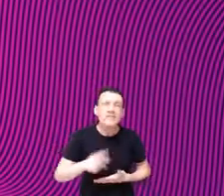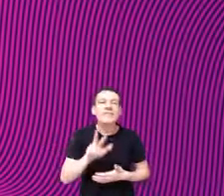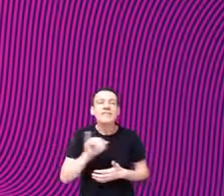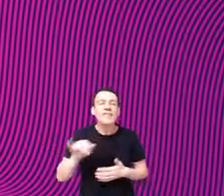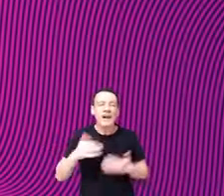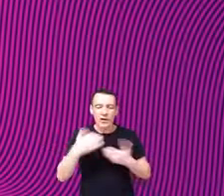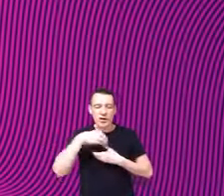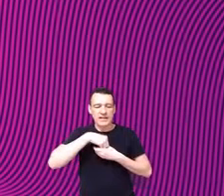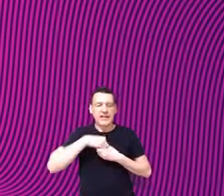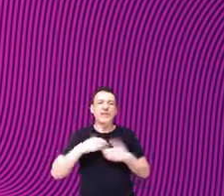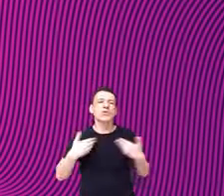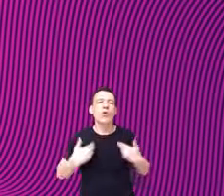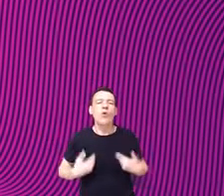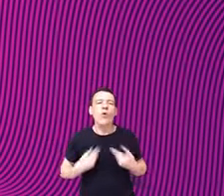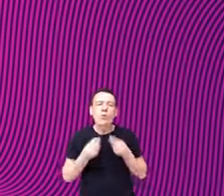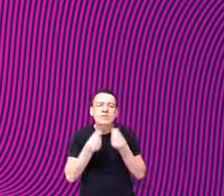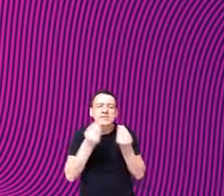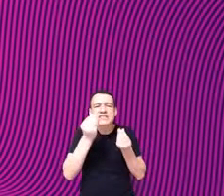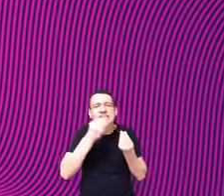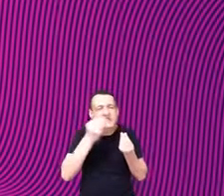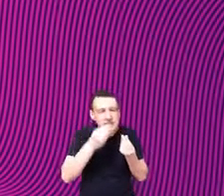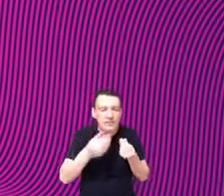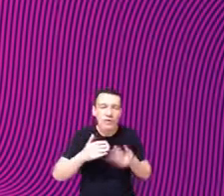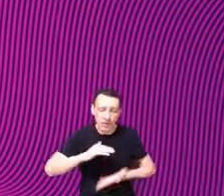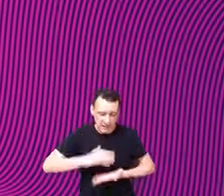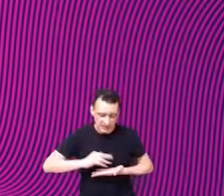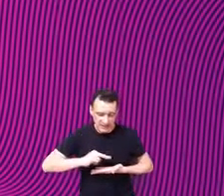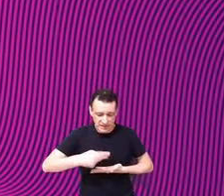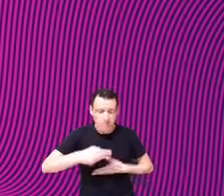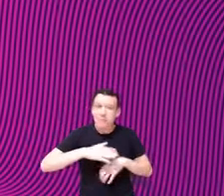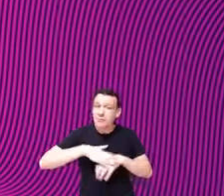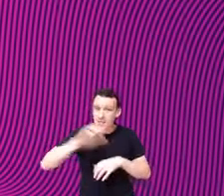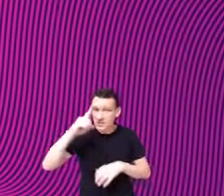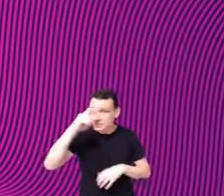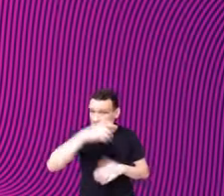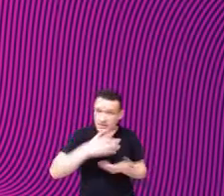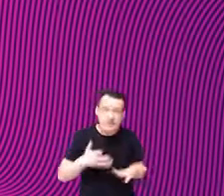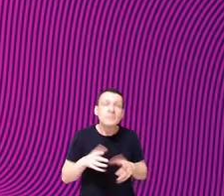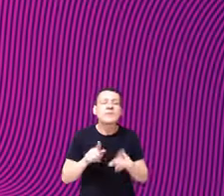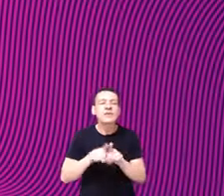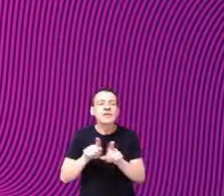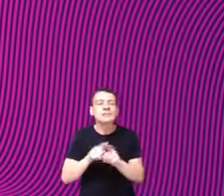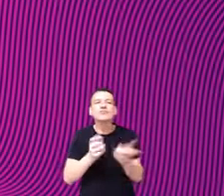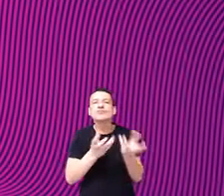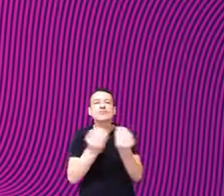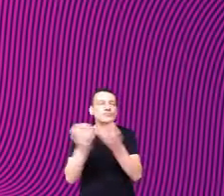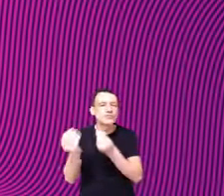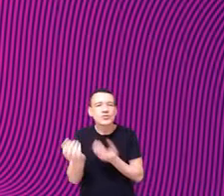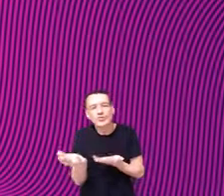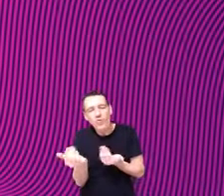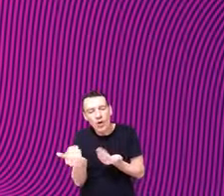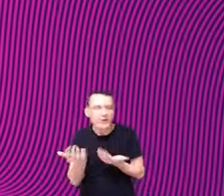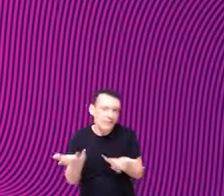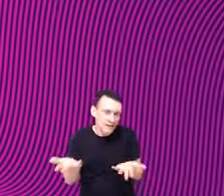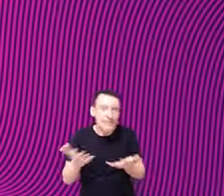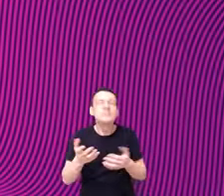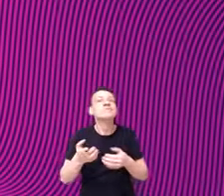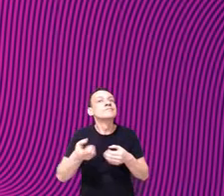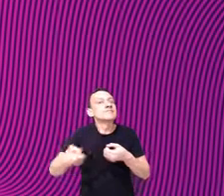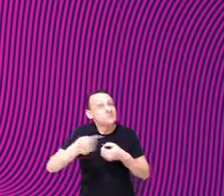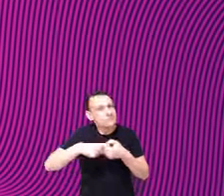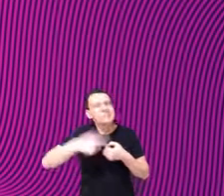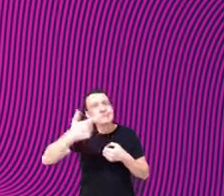E aí a gente vê os adolescentes e os jovens aí, né, voltando à diálise, ou seja, uma tragédia, né?